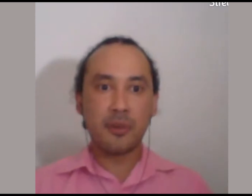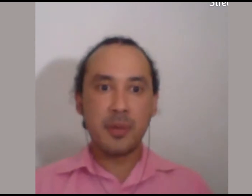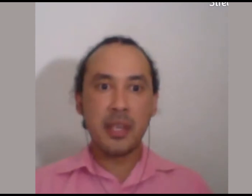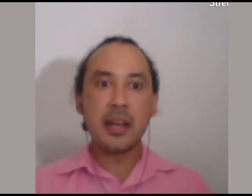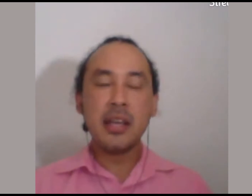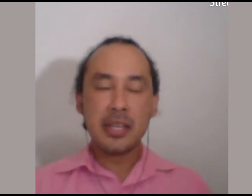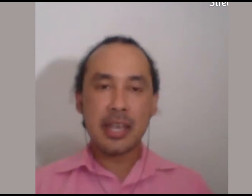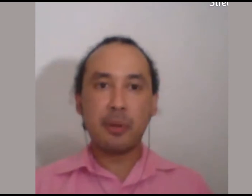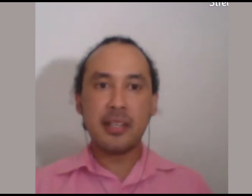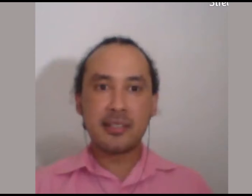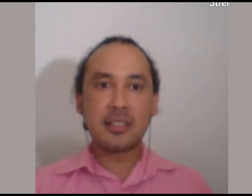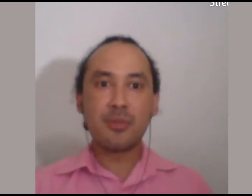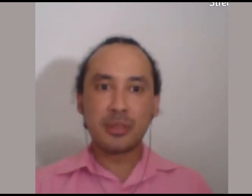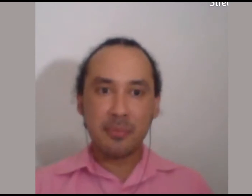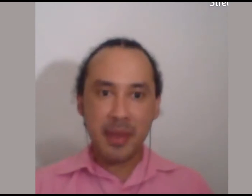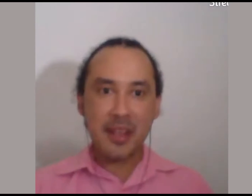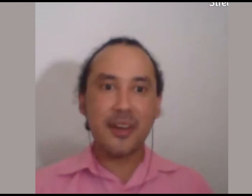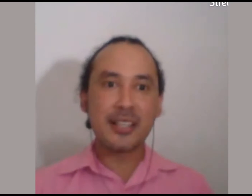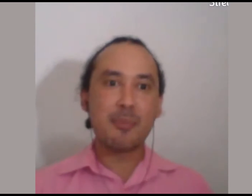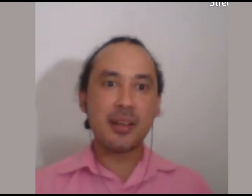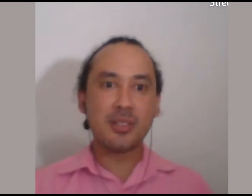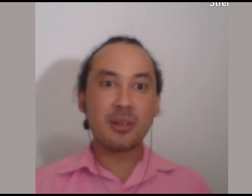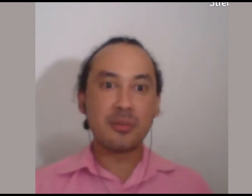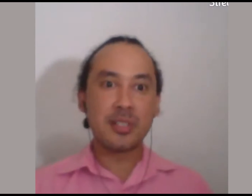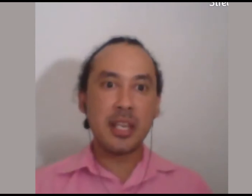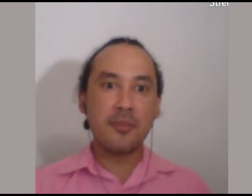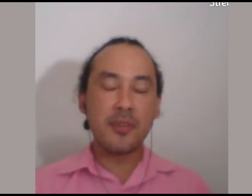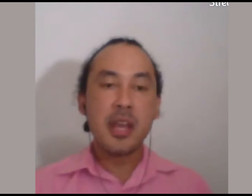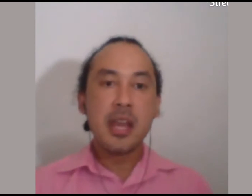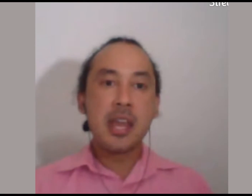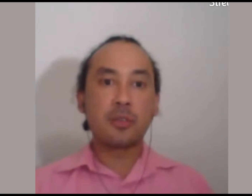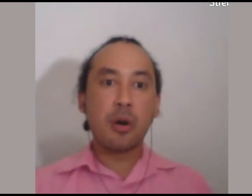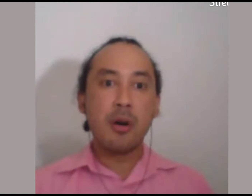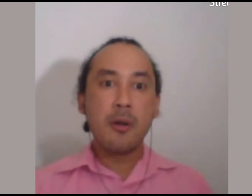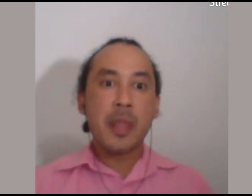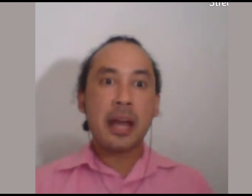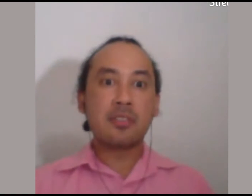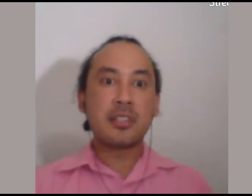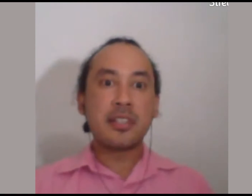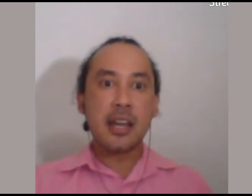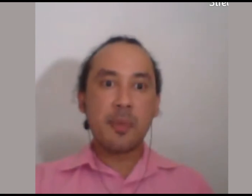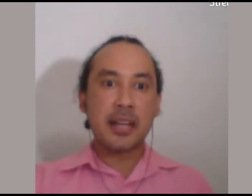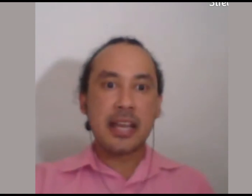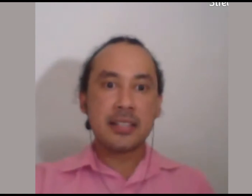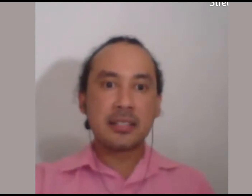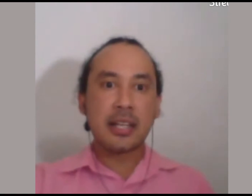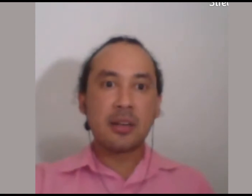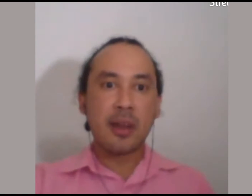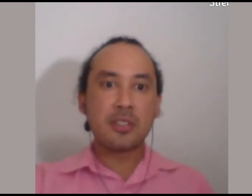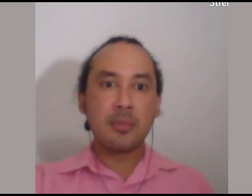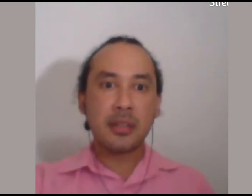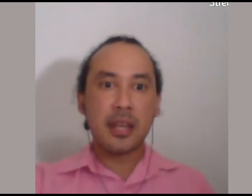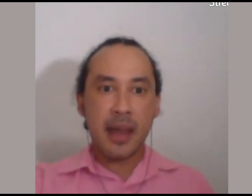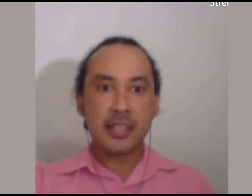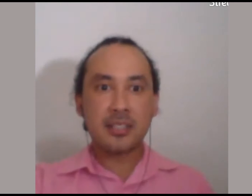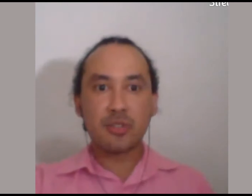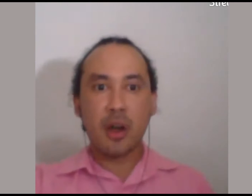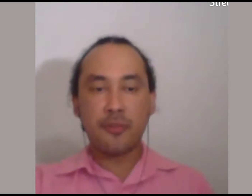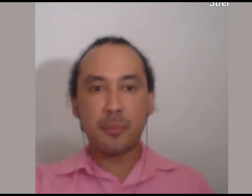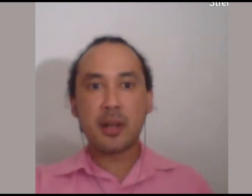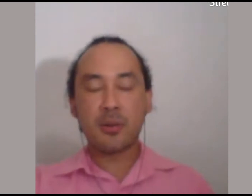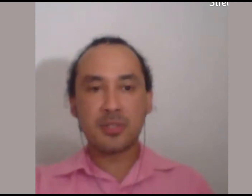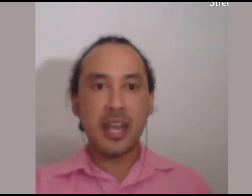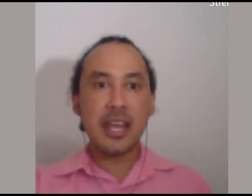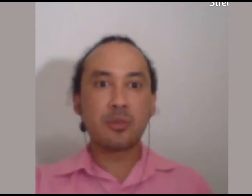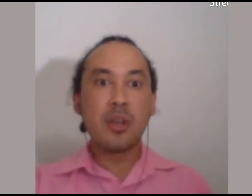LGBTfobia, que a Polícia Civil também faz parte, inclusive, eu estou dizendo para aquele cidadão LGBT+, que